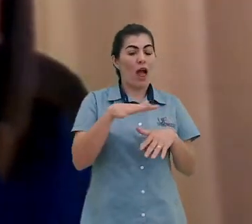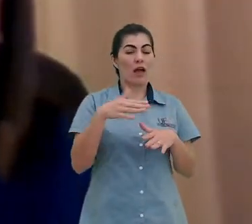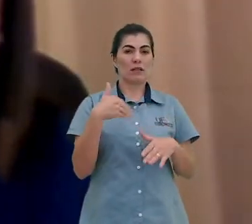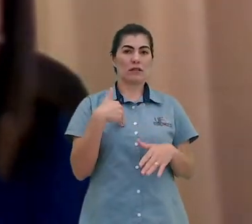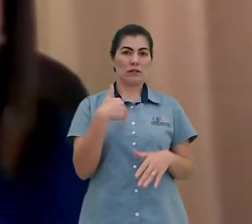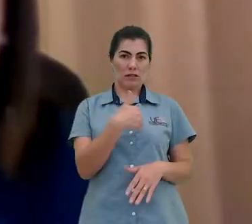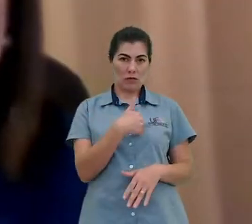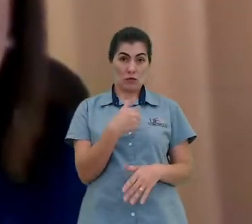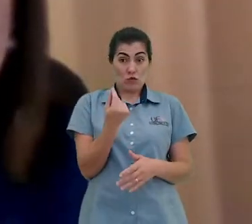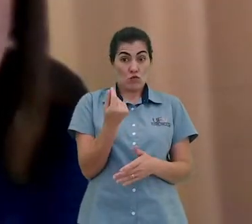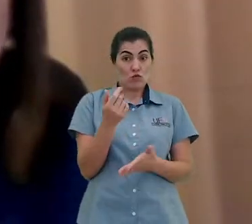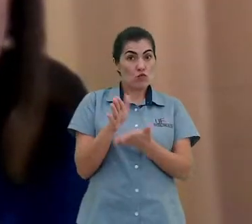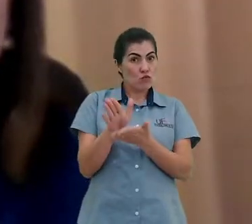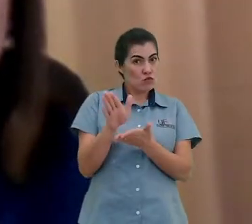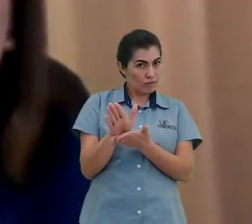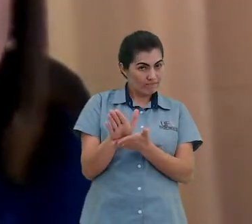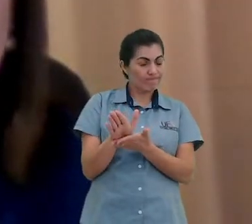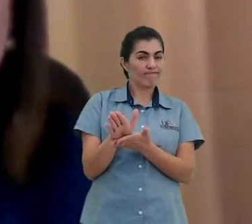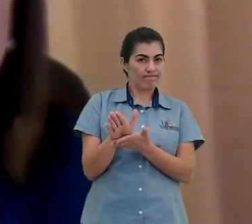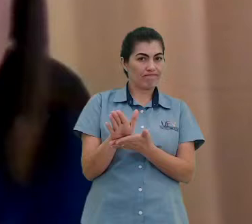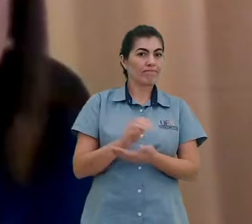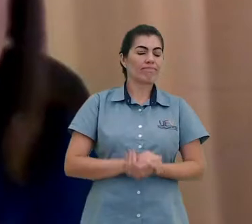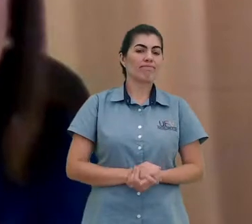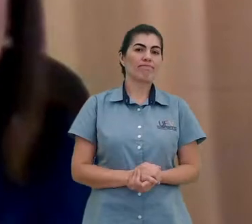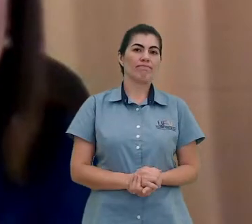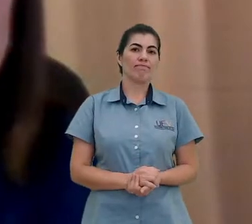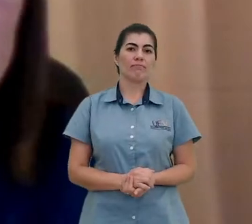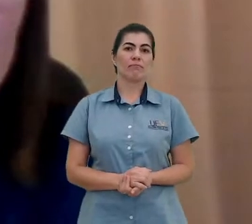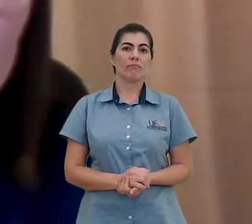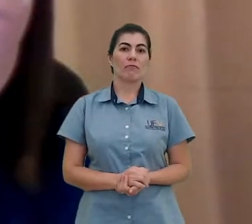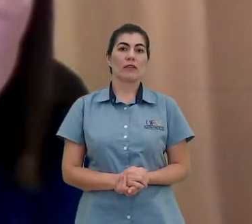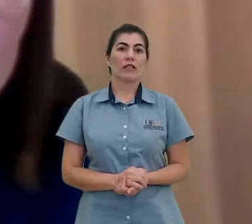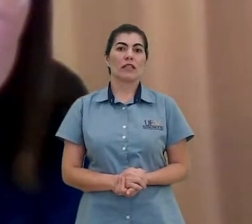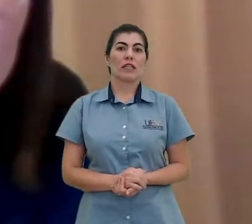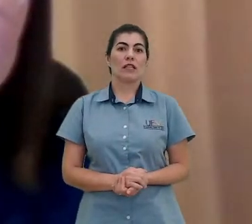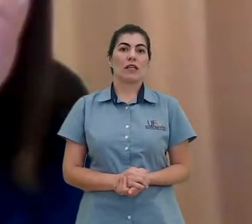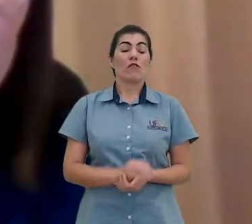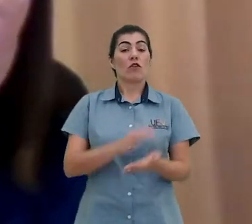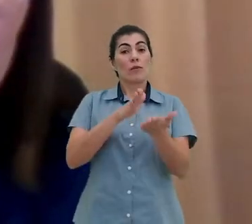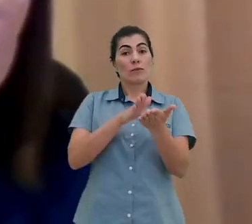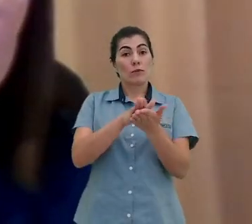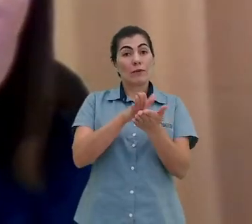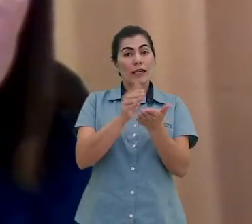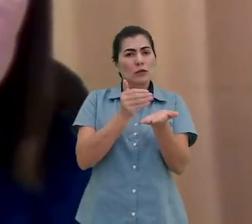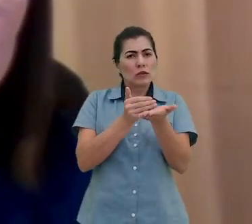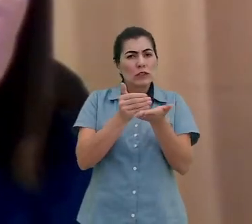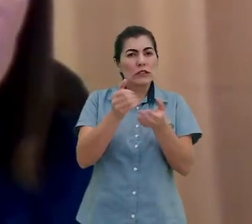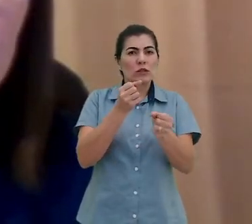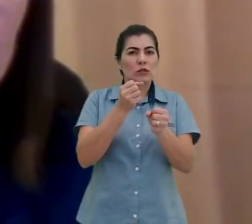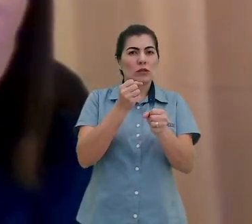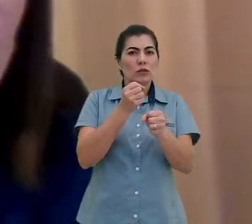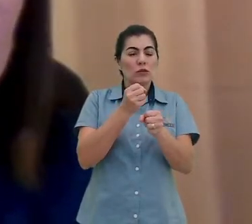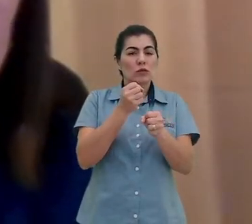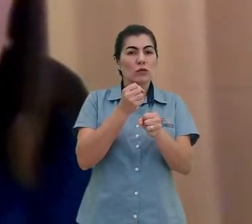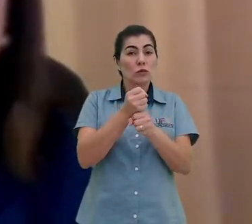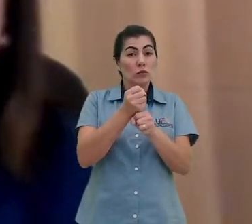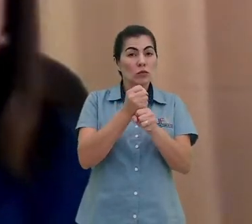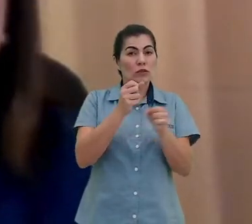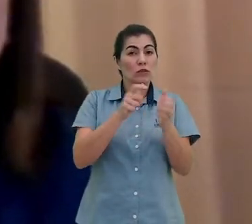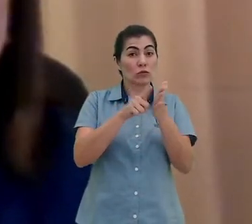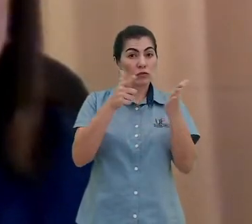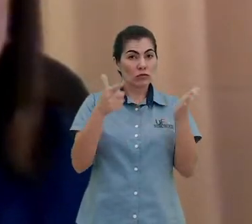questão de custos. E um paper foi publicado no início do ano, num jornal de grande circulação